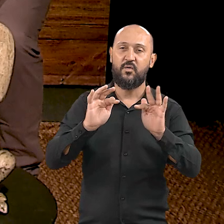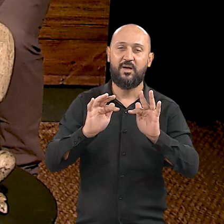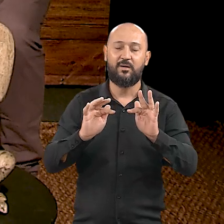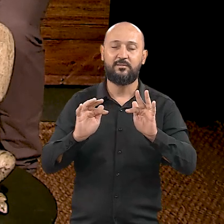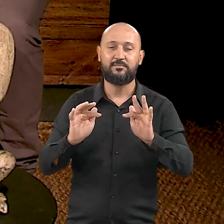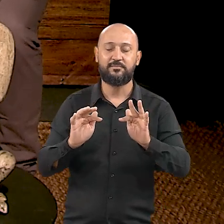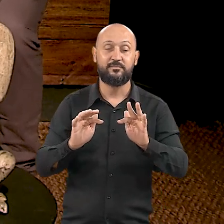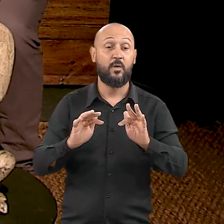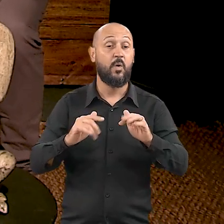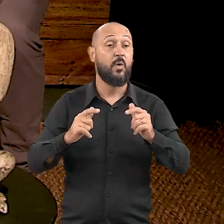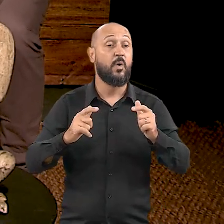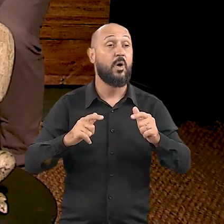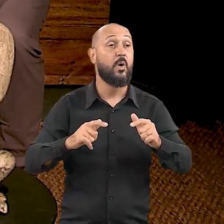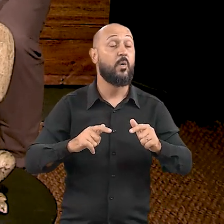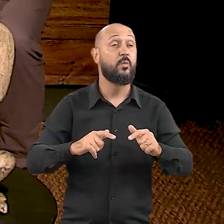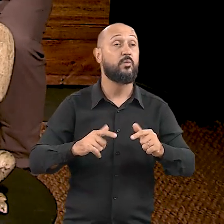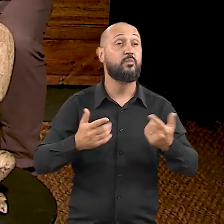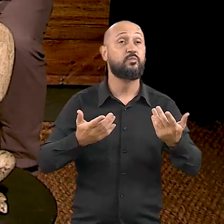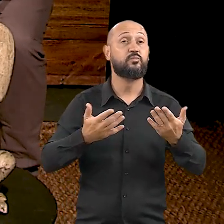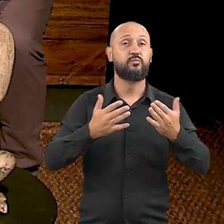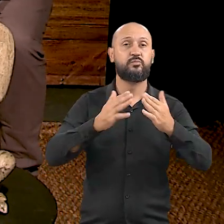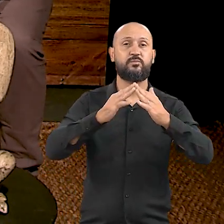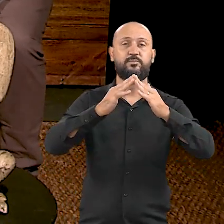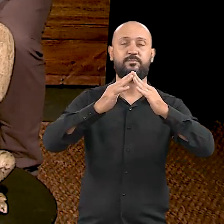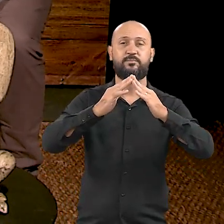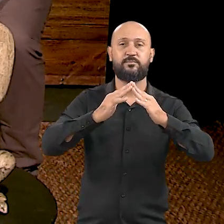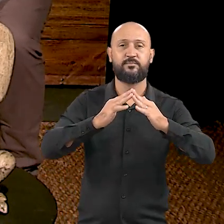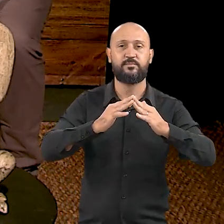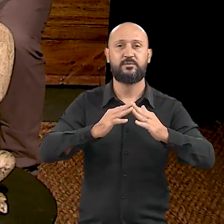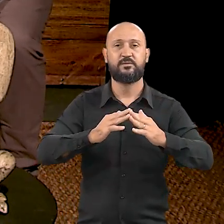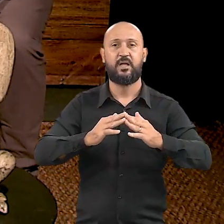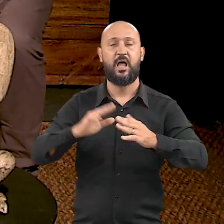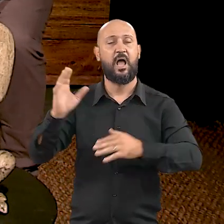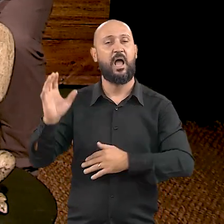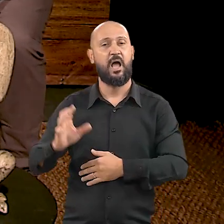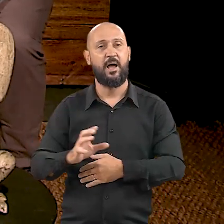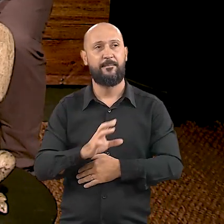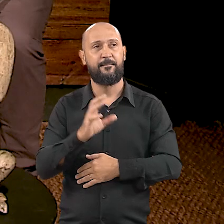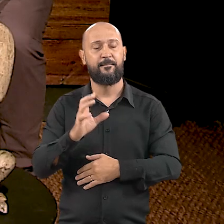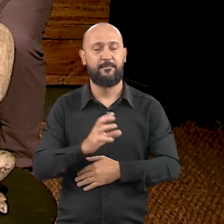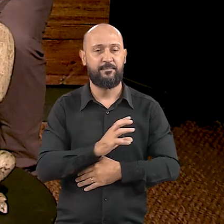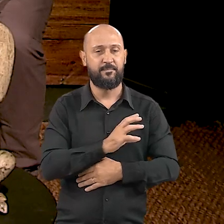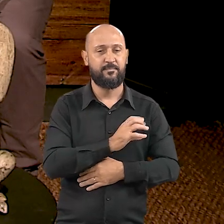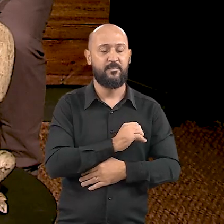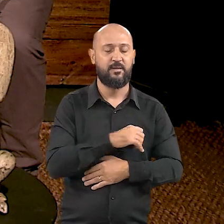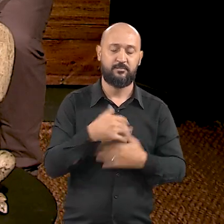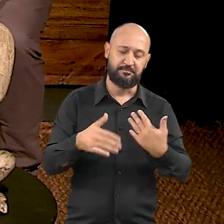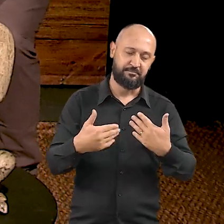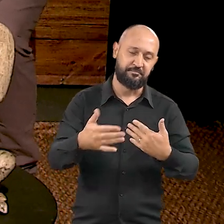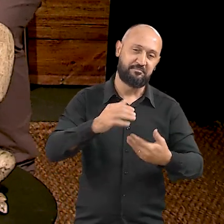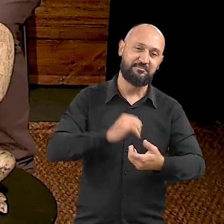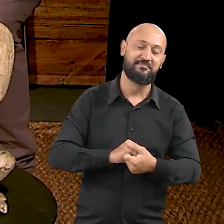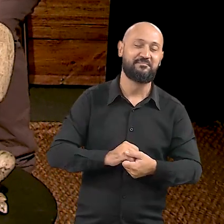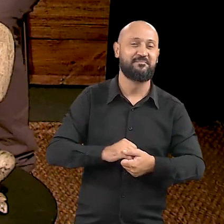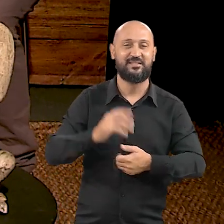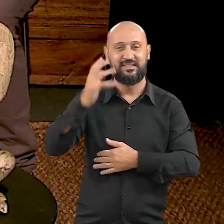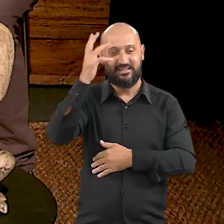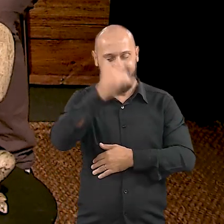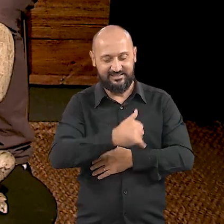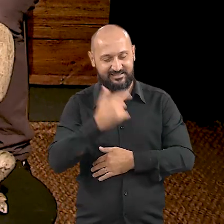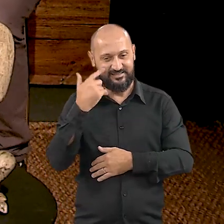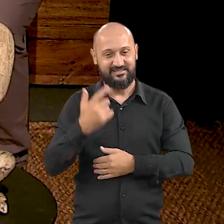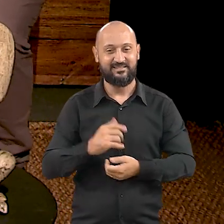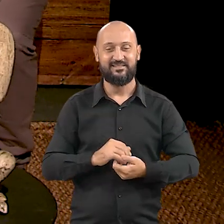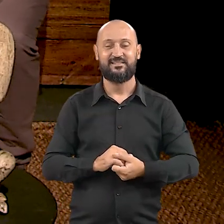feliz, onde morar, amar. E vai embora. É comprida